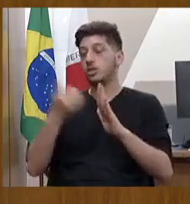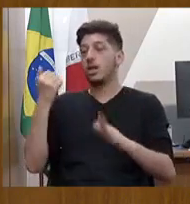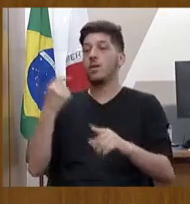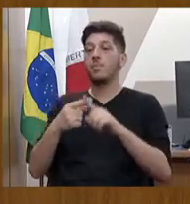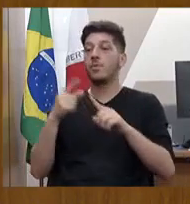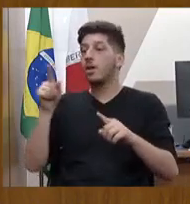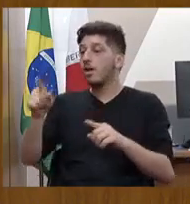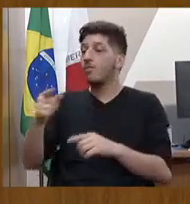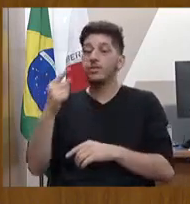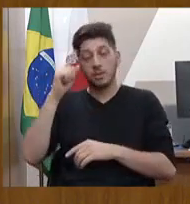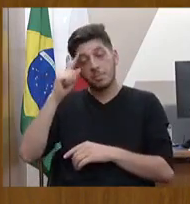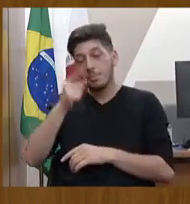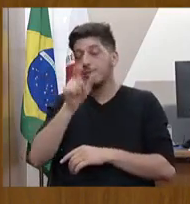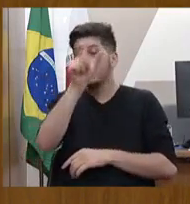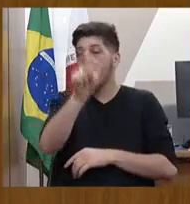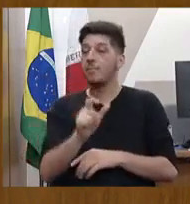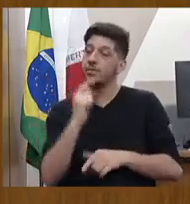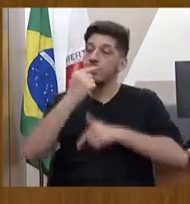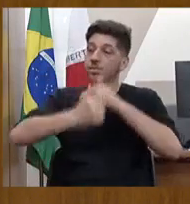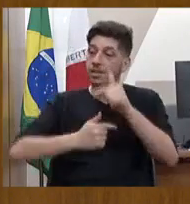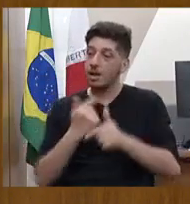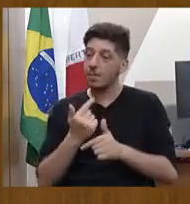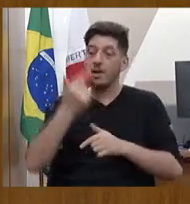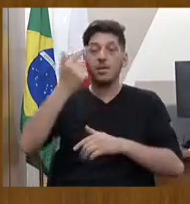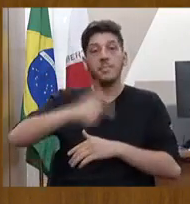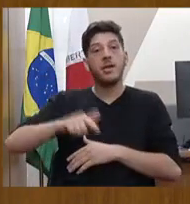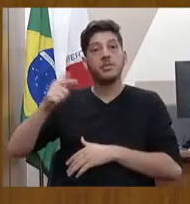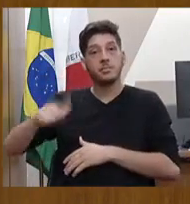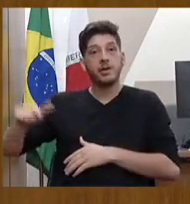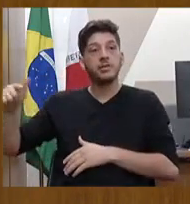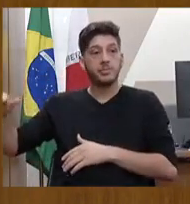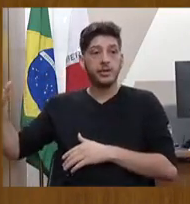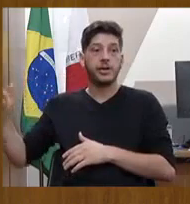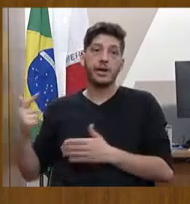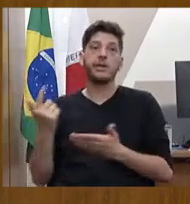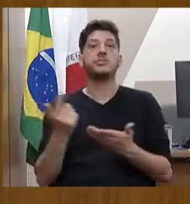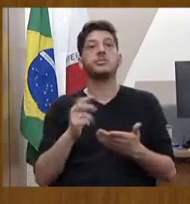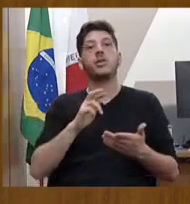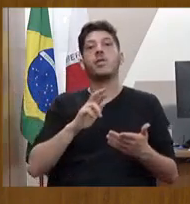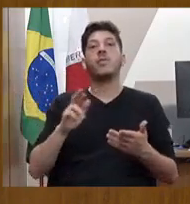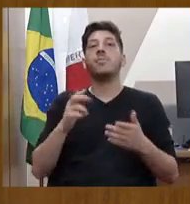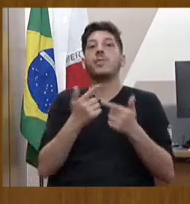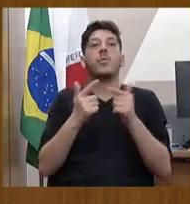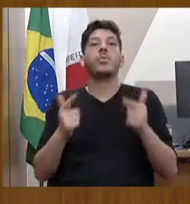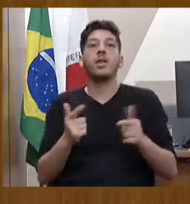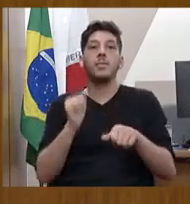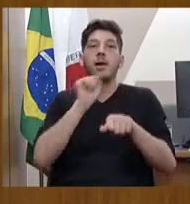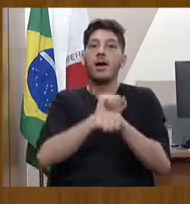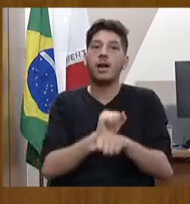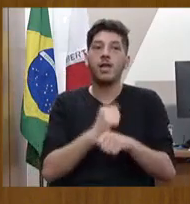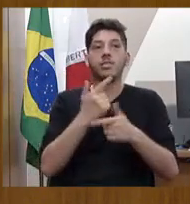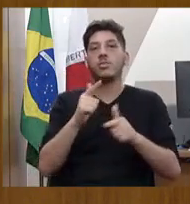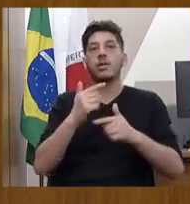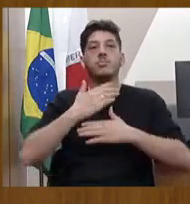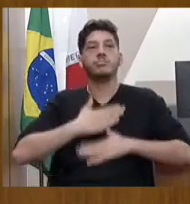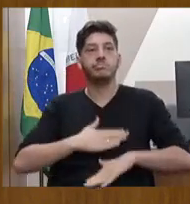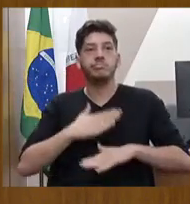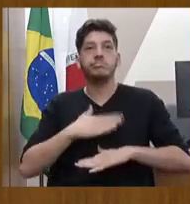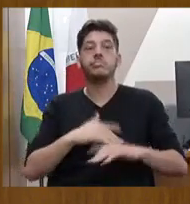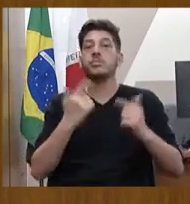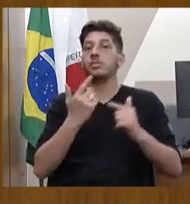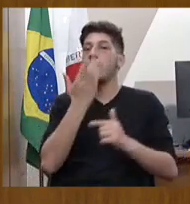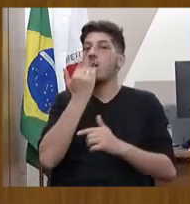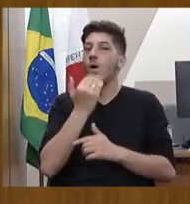trabalhador a um exercício repetitivo de forma não ter paradas e não ter uma Alimentação adequada